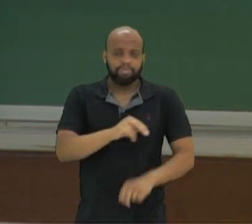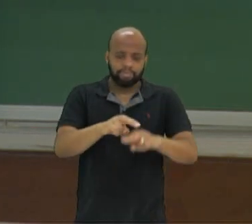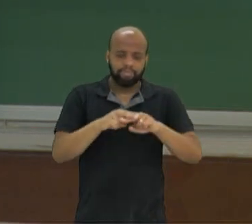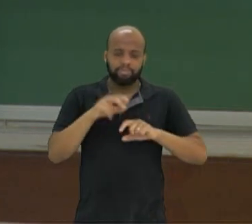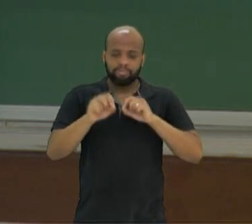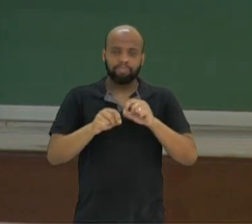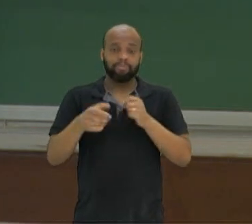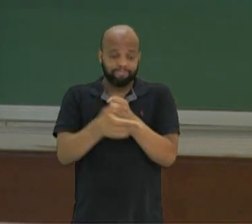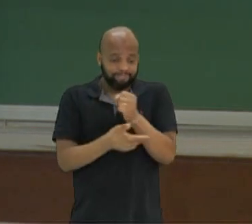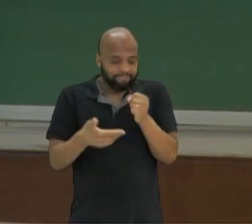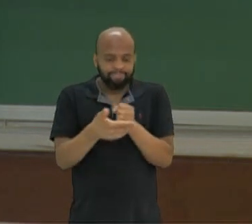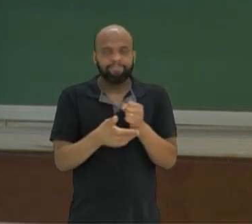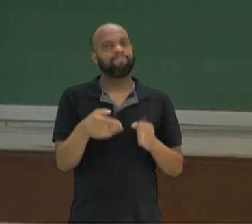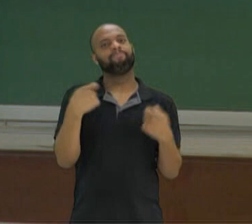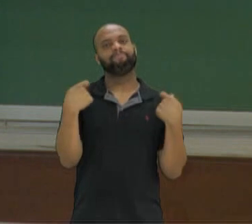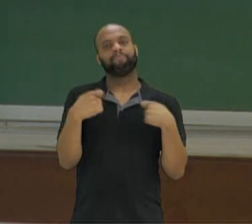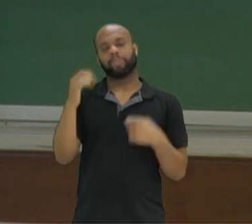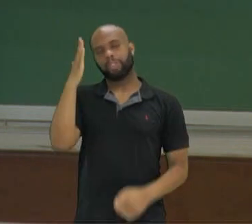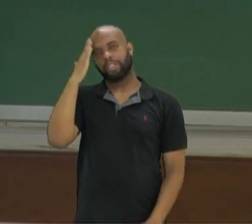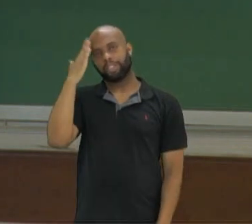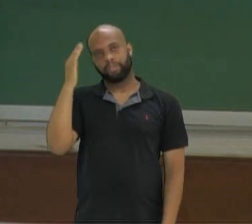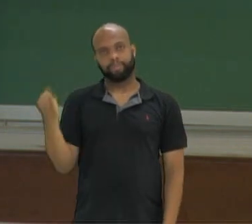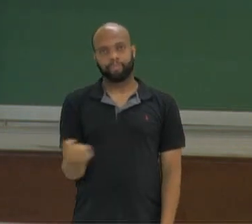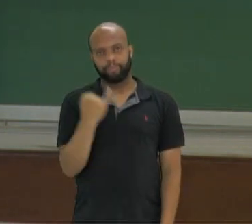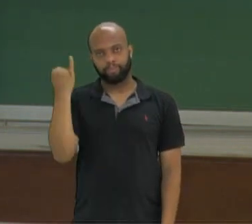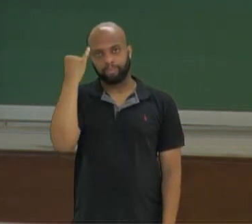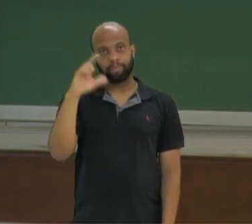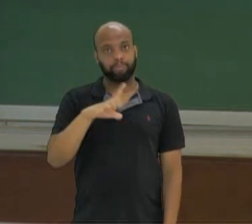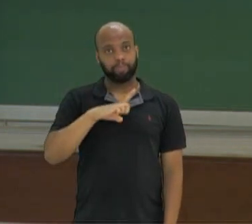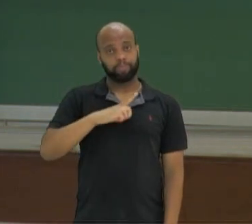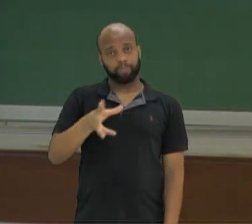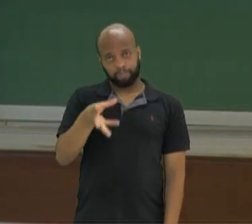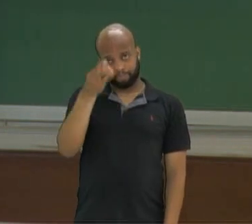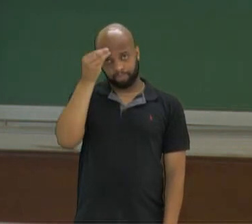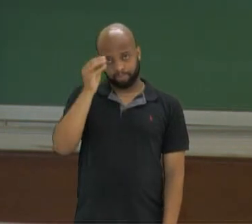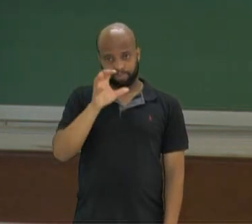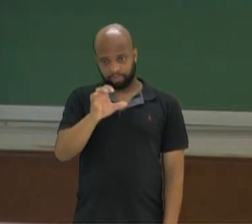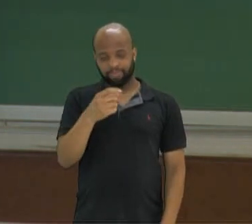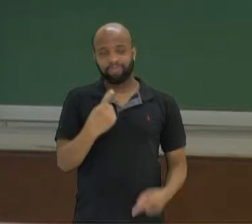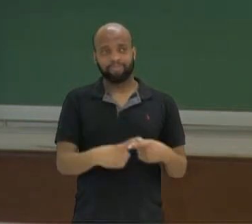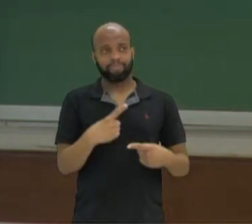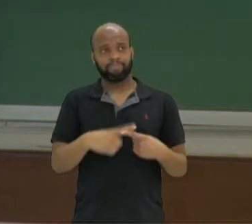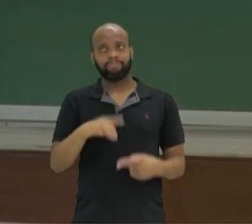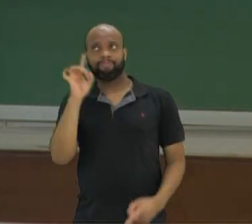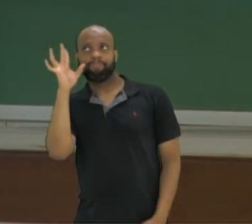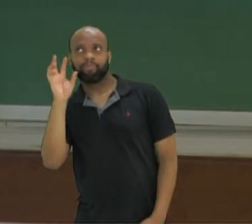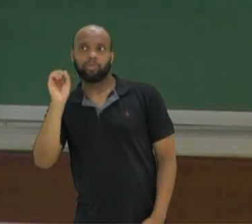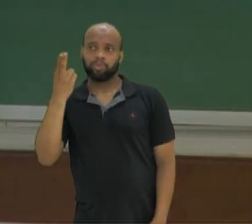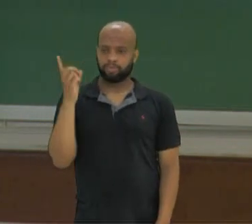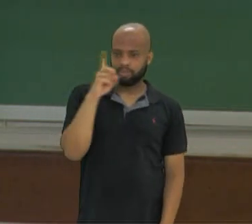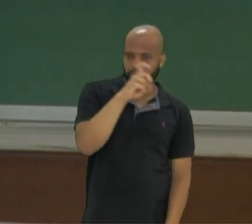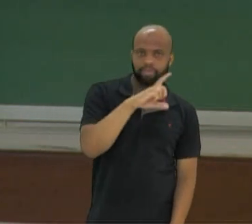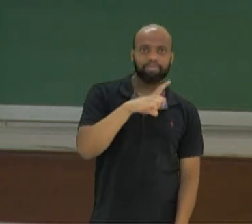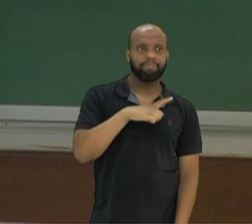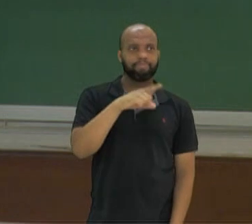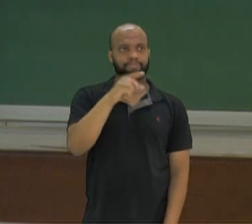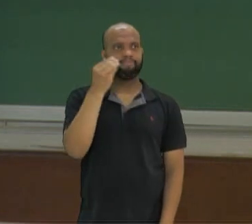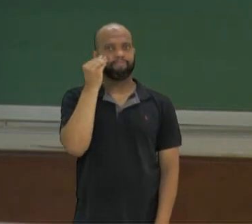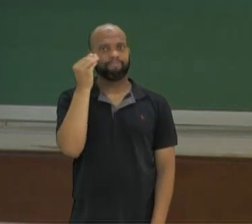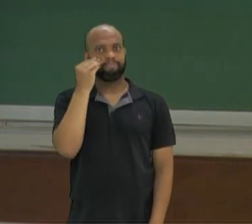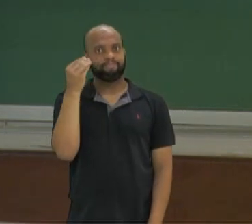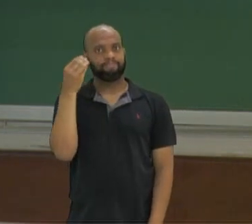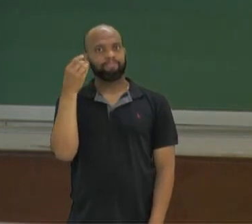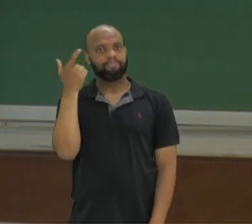ensino fundamental, né? Então, isso tem que gravar, tem que guardar. Com mais facilidade ou menos facilidade, você tem que